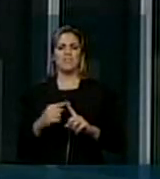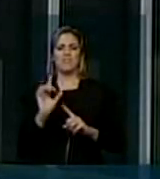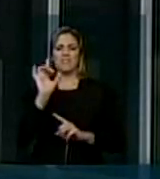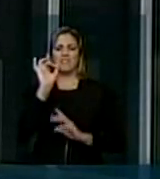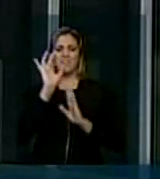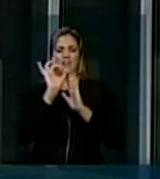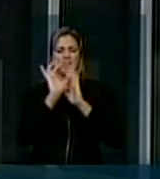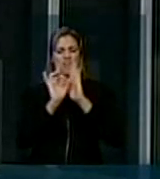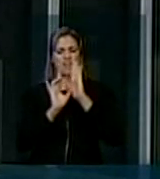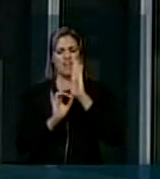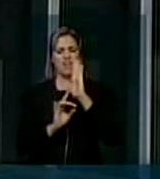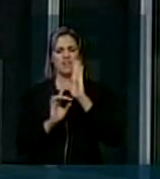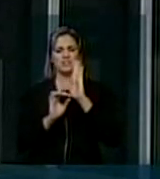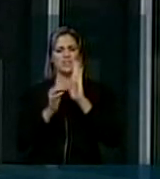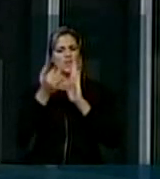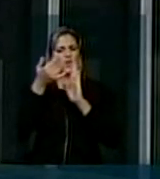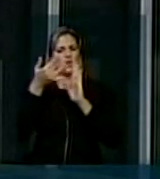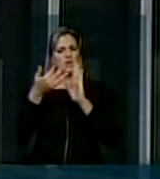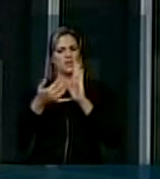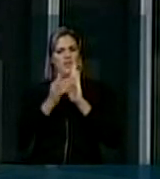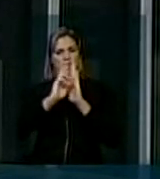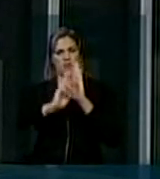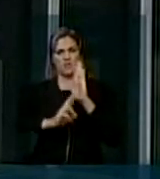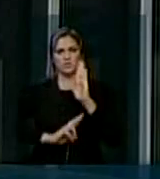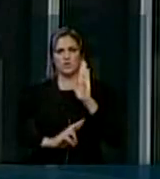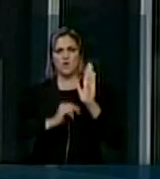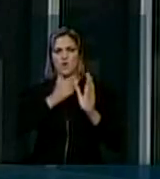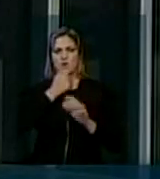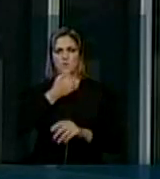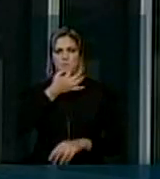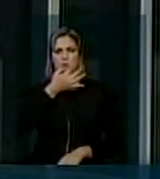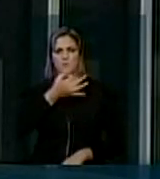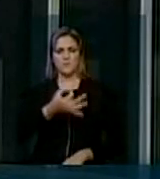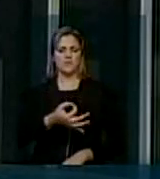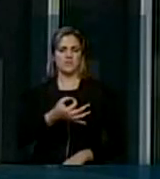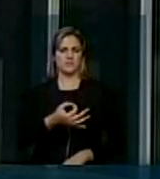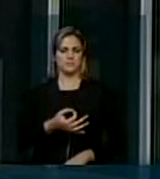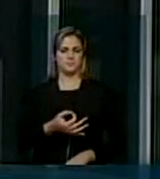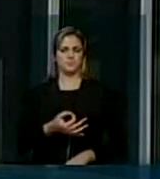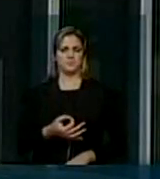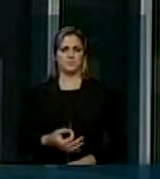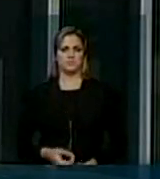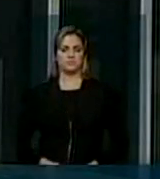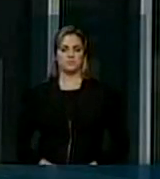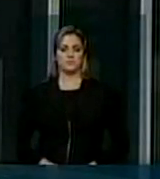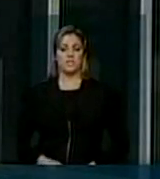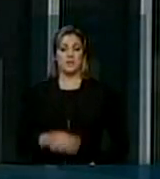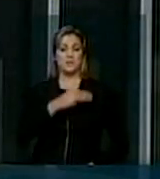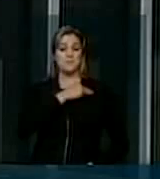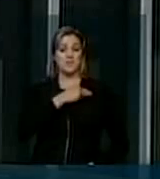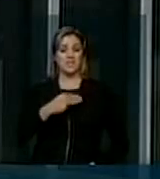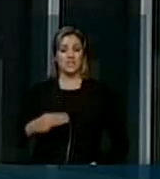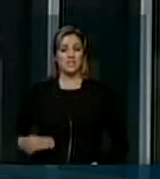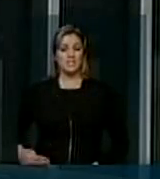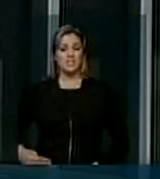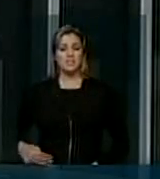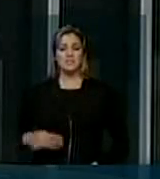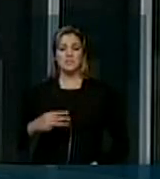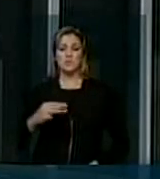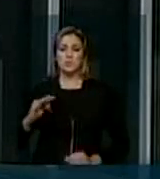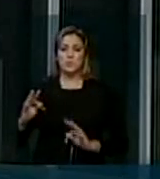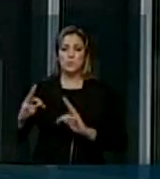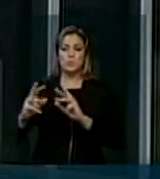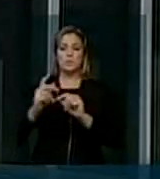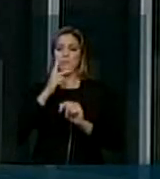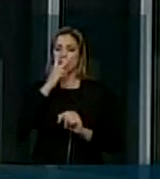que tocou o ministro Marco Aurélio? Os ministros da Suprema Corte parecem terem tentado